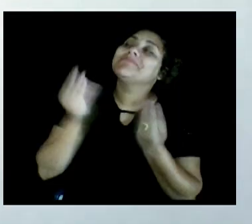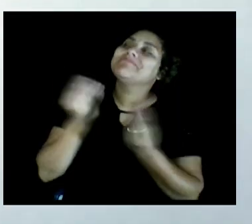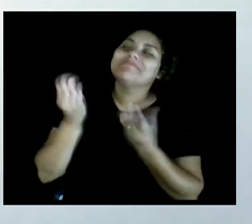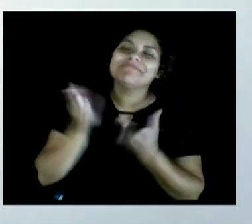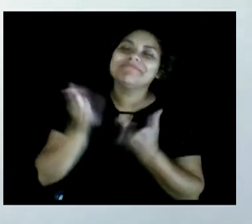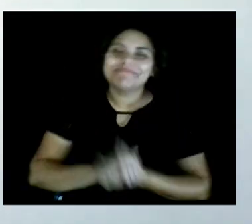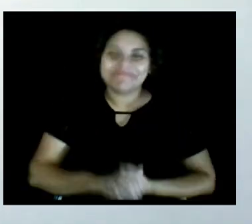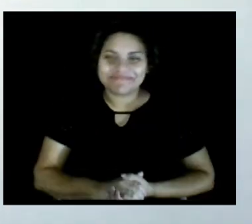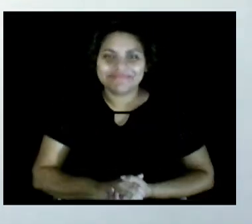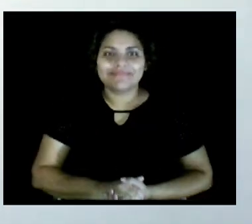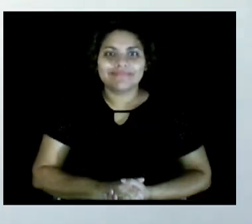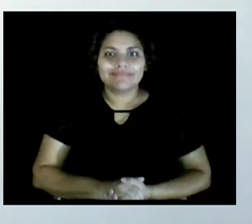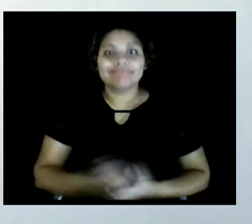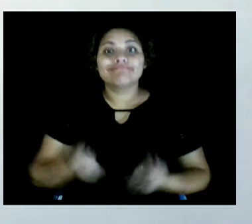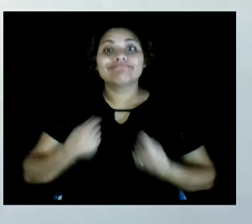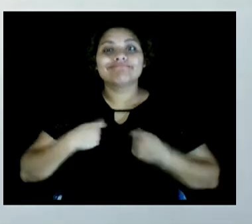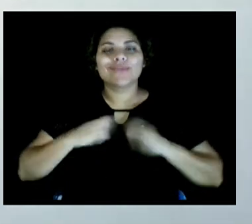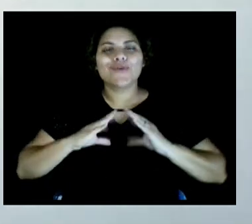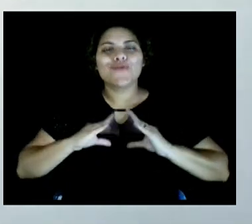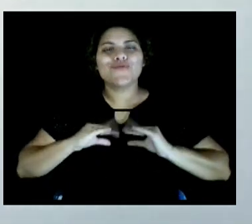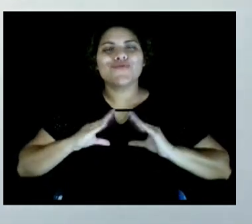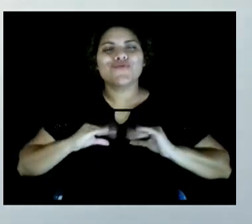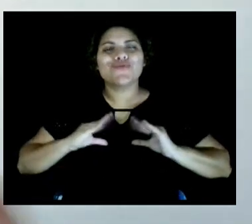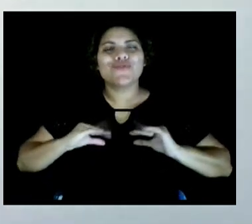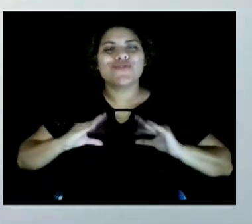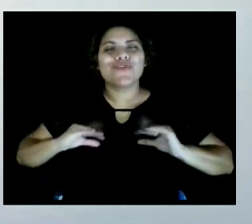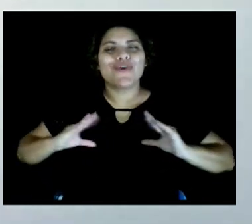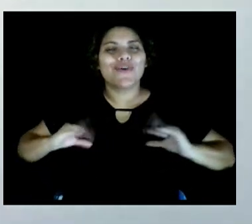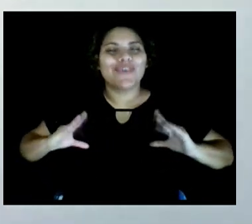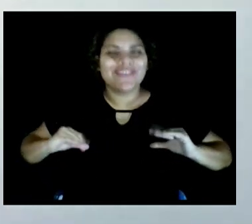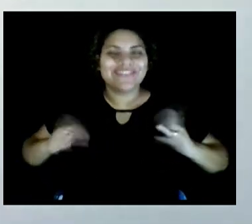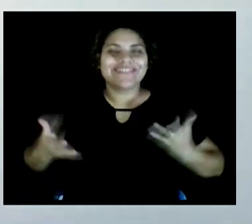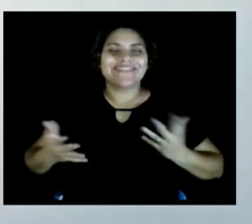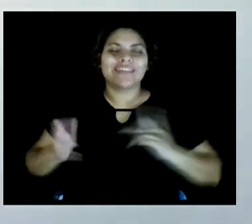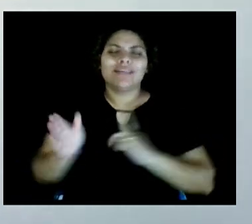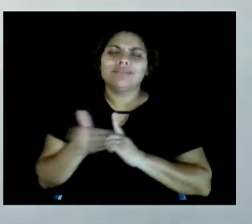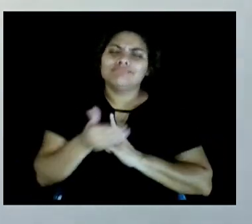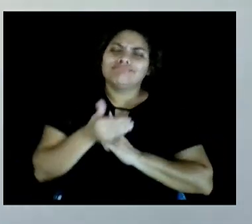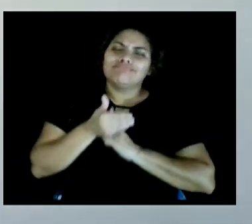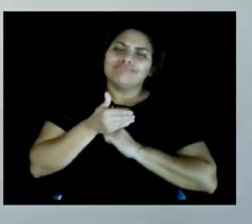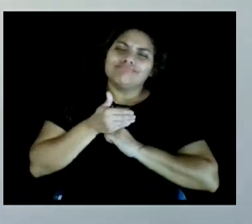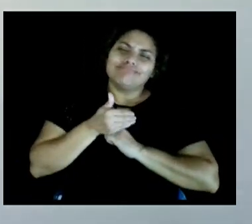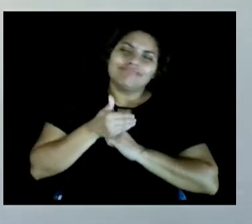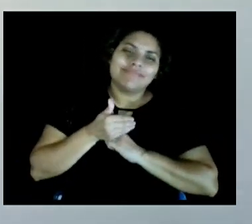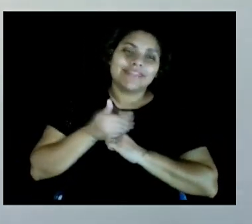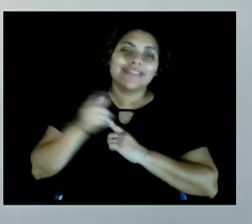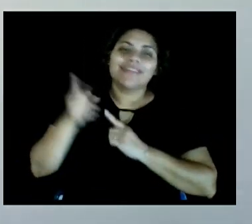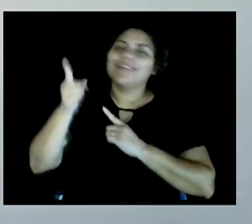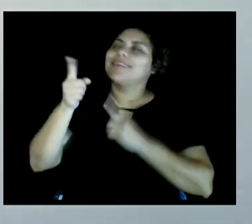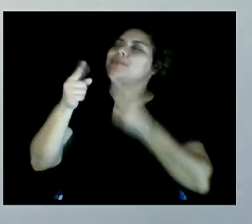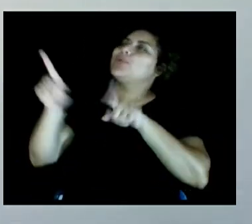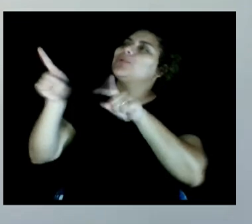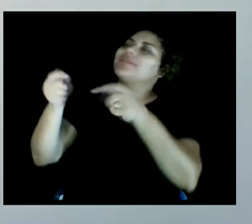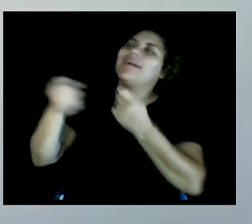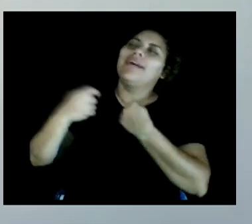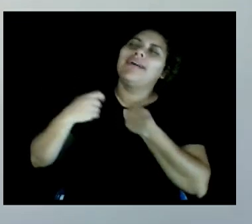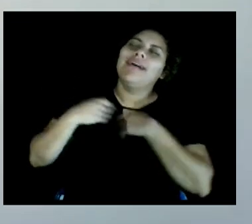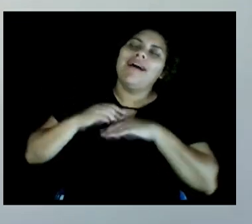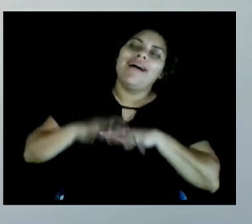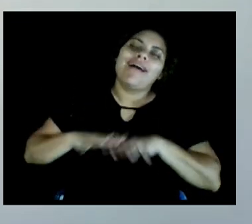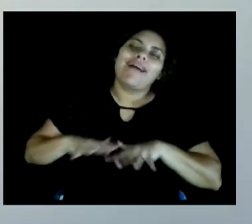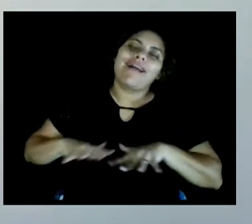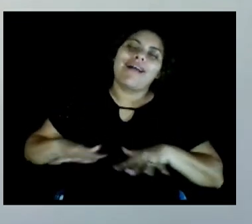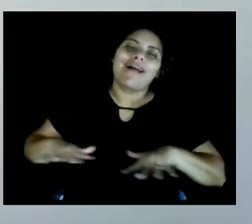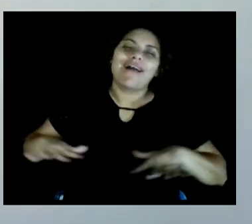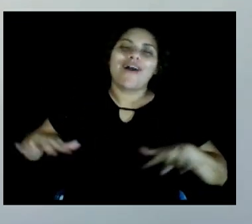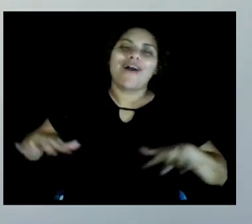Conforto, né? Um aconchego ali de você estar ouvindo essa música, uma música calma, uma música tranquila, sem tantos estímulos,